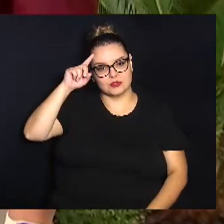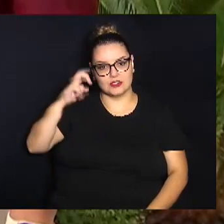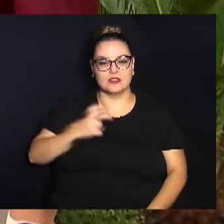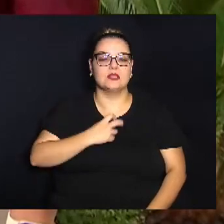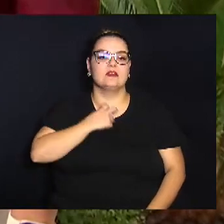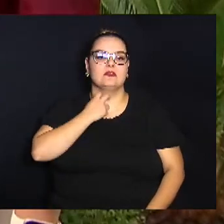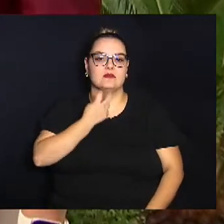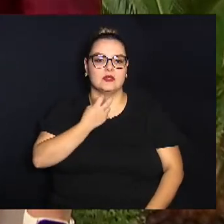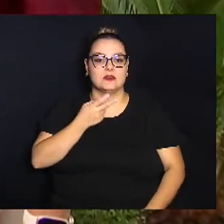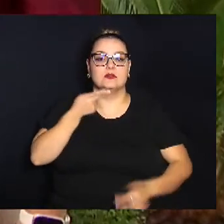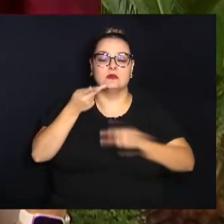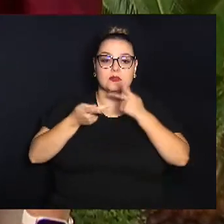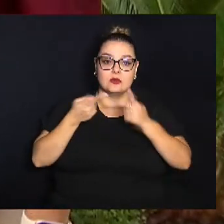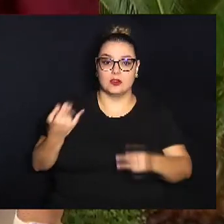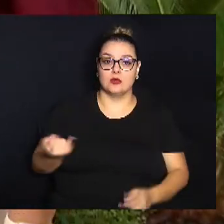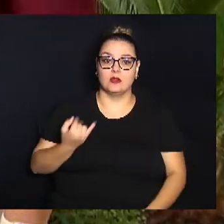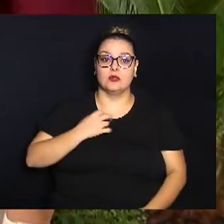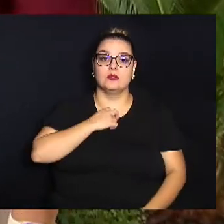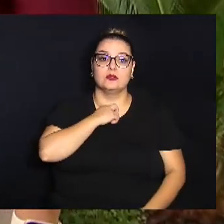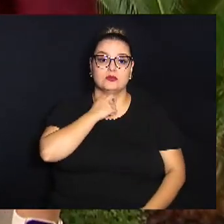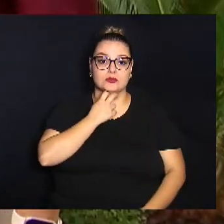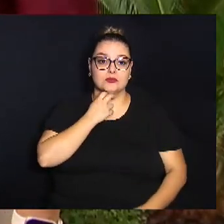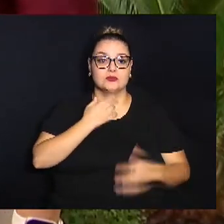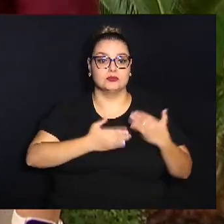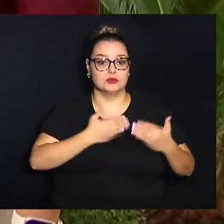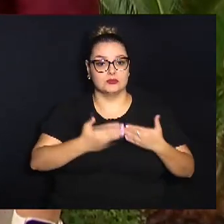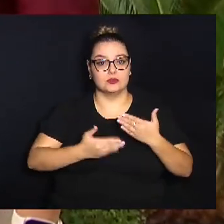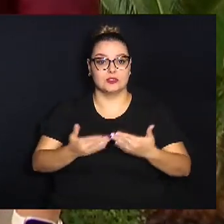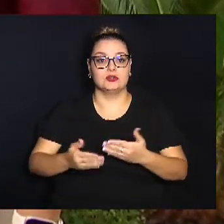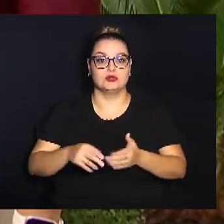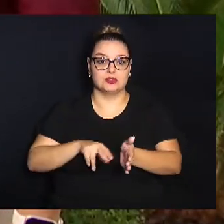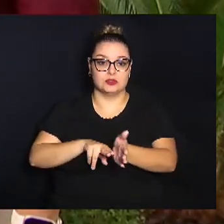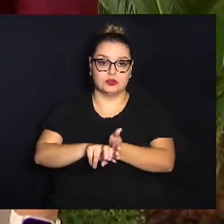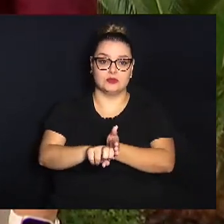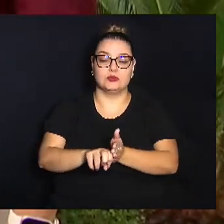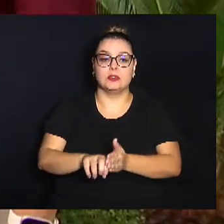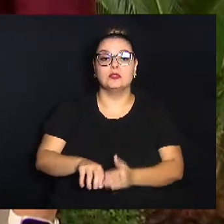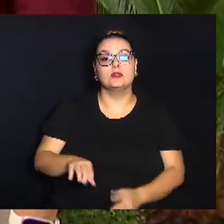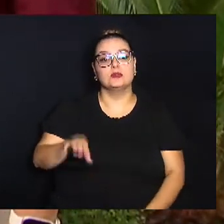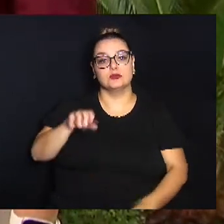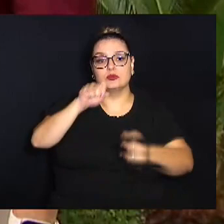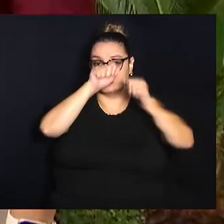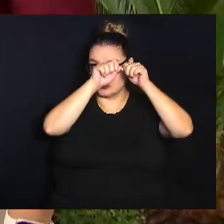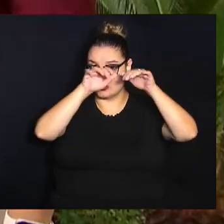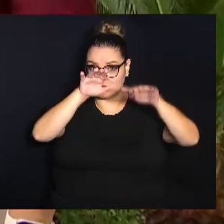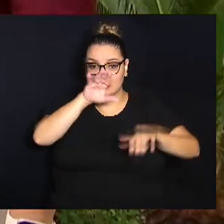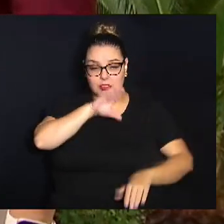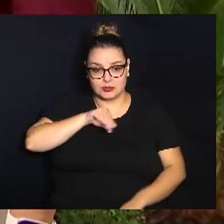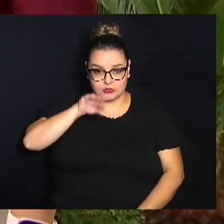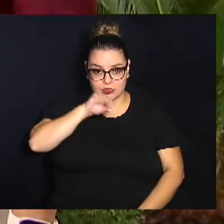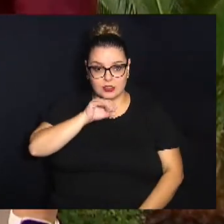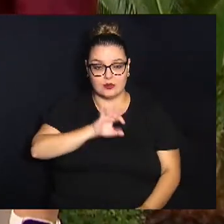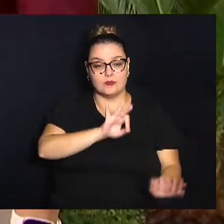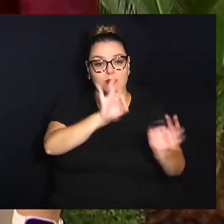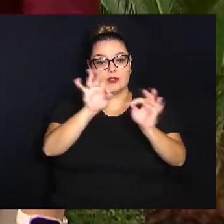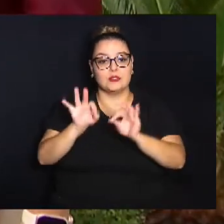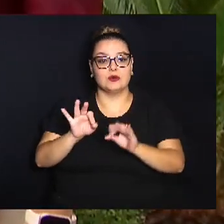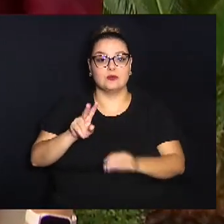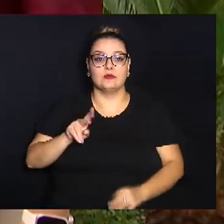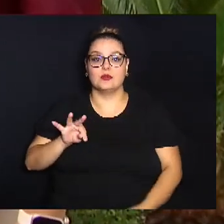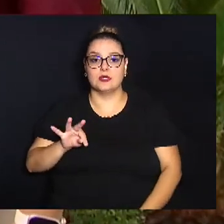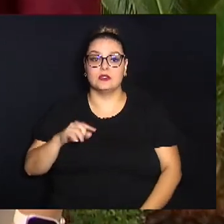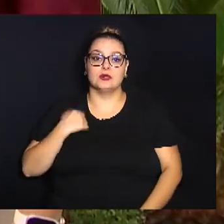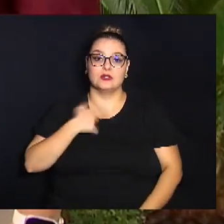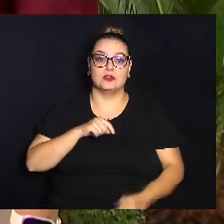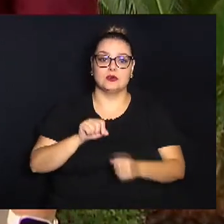falar sobre a importância da voz no processo do diagnóstico do autismo, da fala. Vocês vão acompanhar agora um VT que a gente